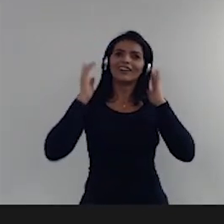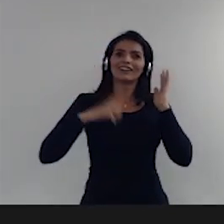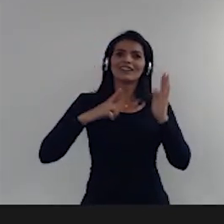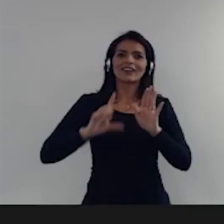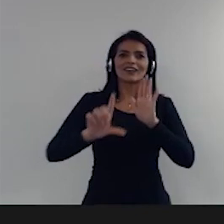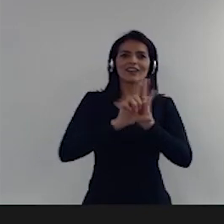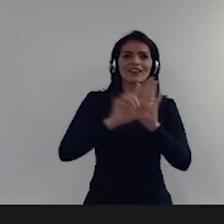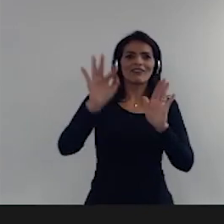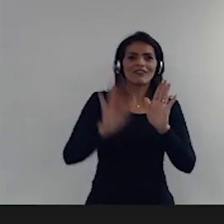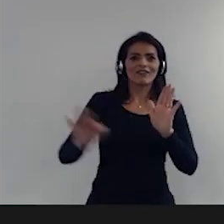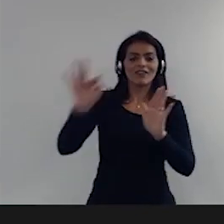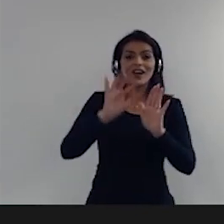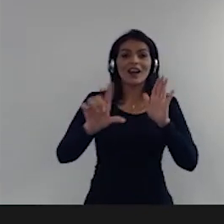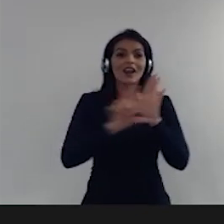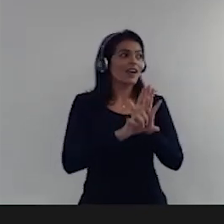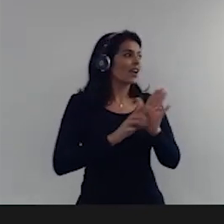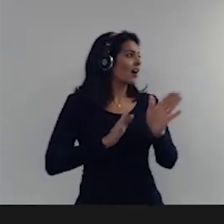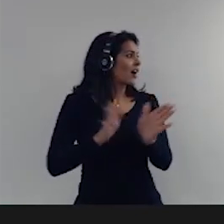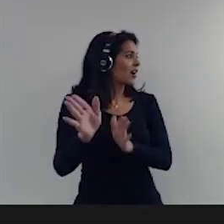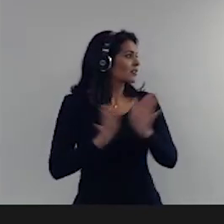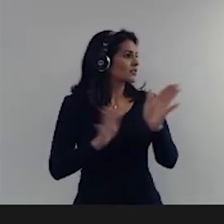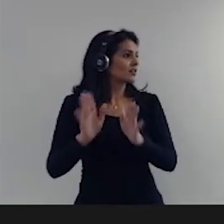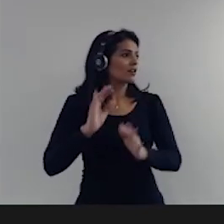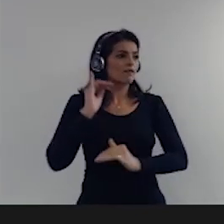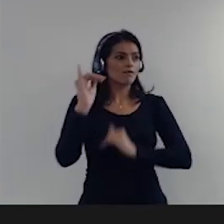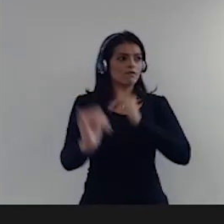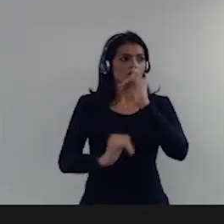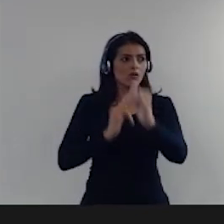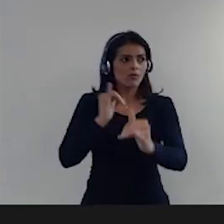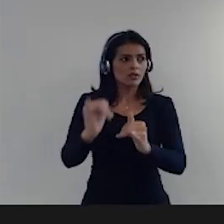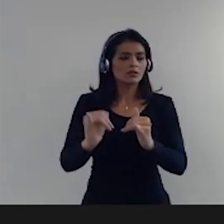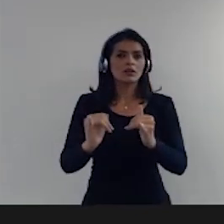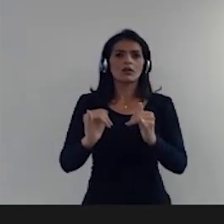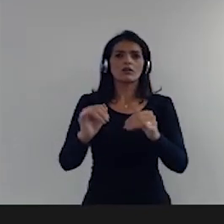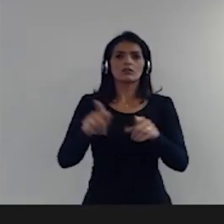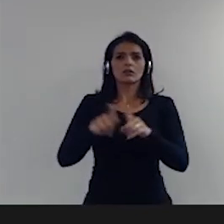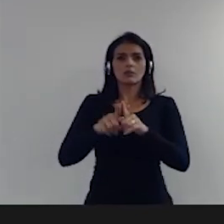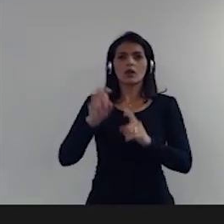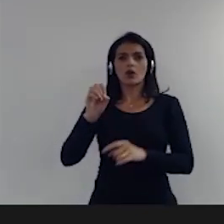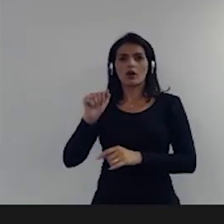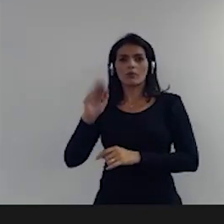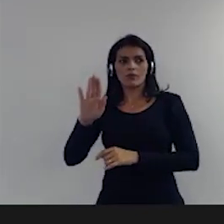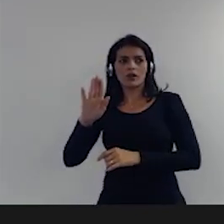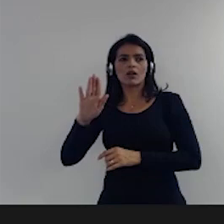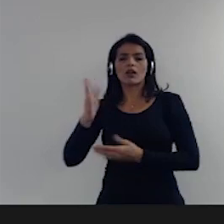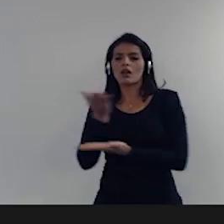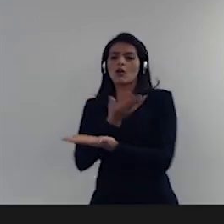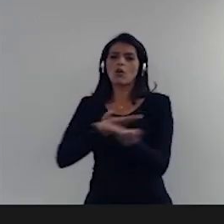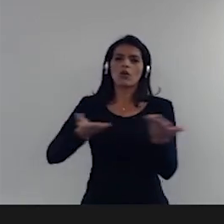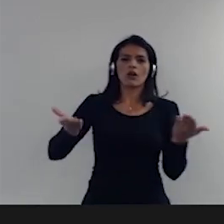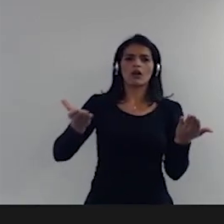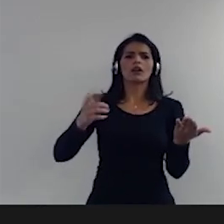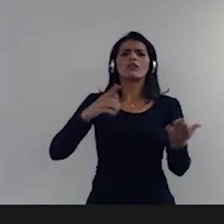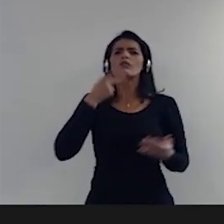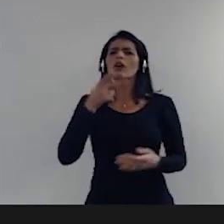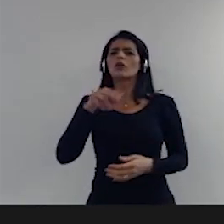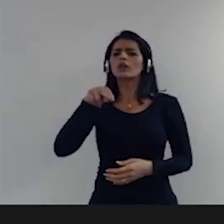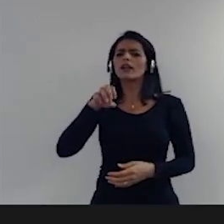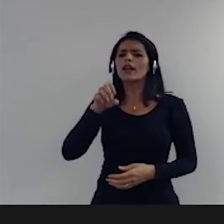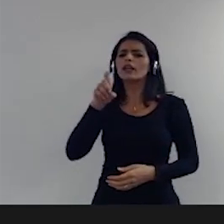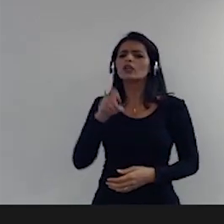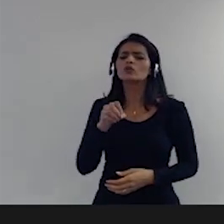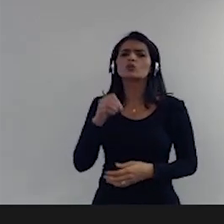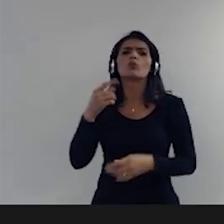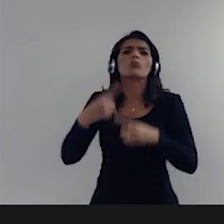que era a Lei de Acesso à Informação, por intermédio de uma ação, inclusive da OAB, ao argumento de que não havia um nexo de